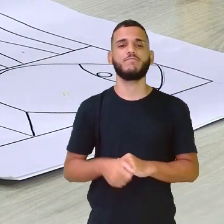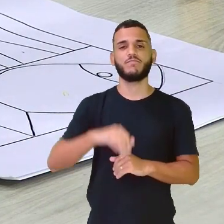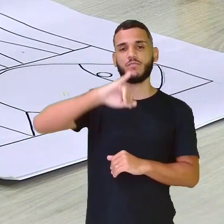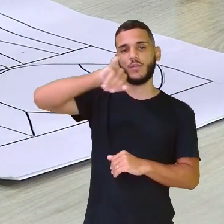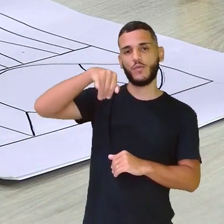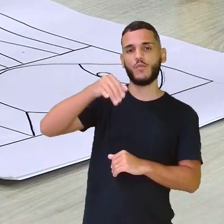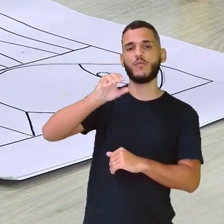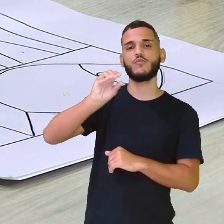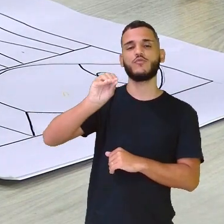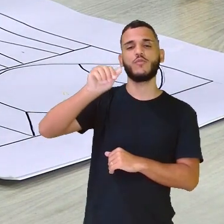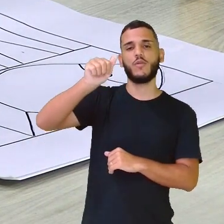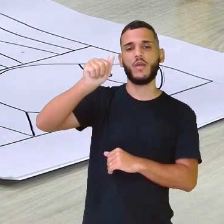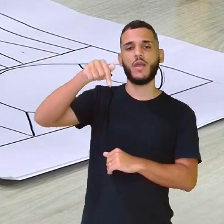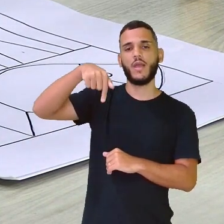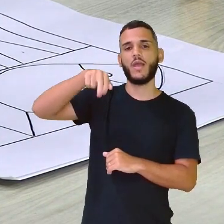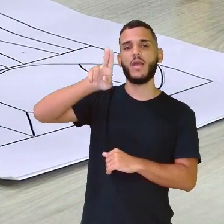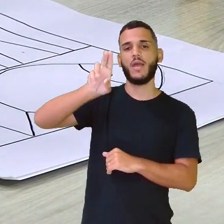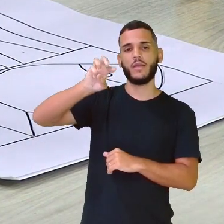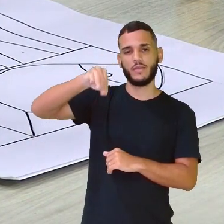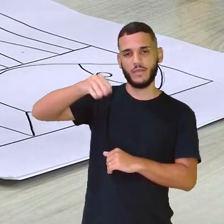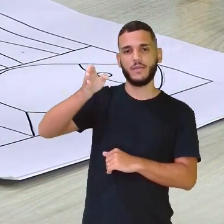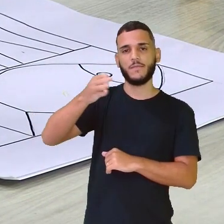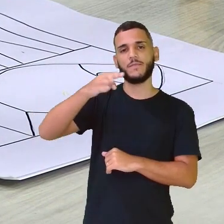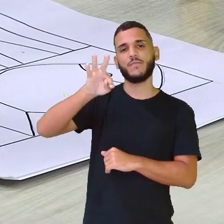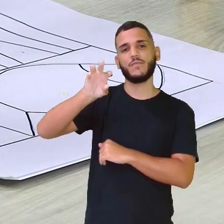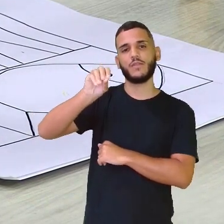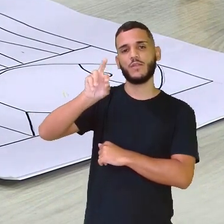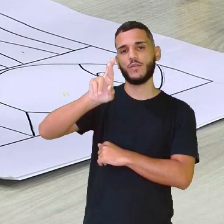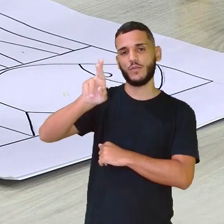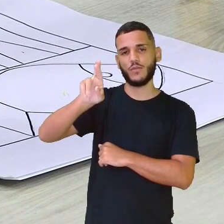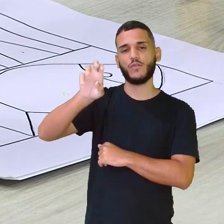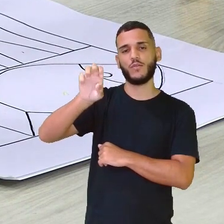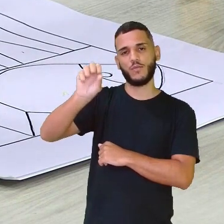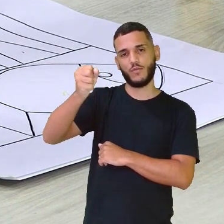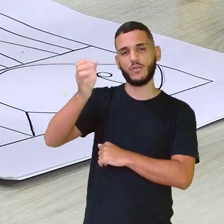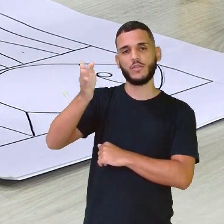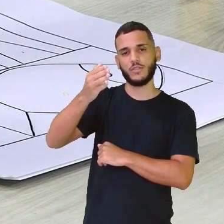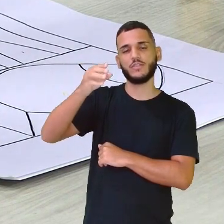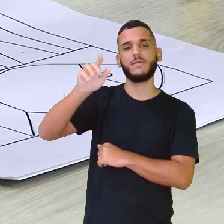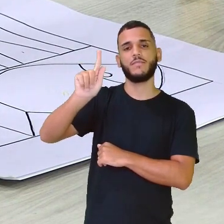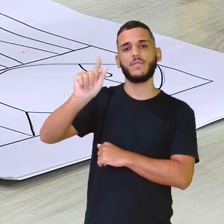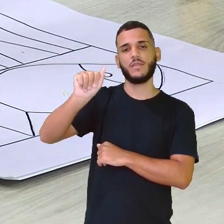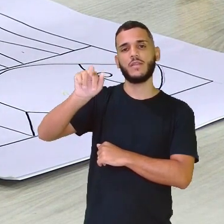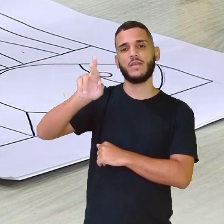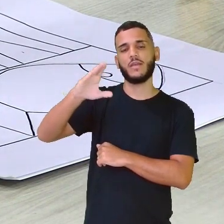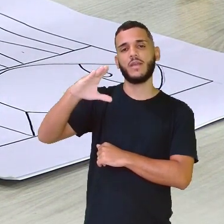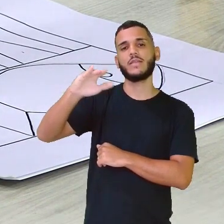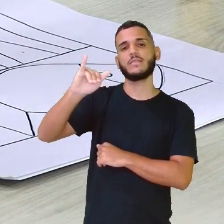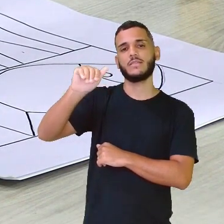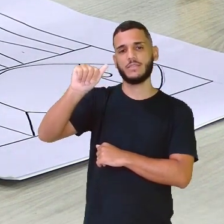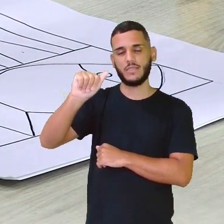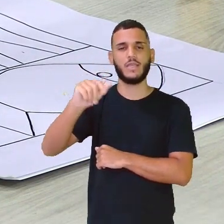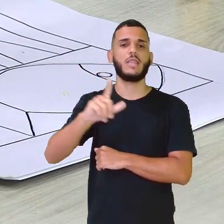Torres Garcia. Existem obras maravilhosas lá no Google e vocês podem estar